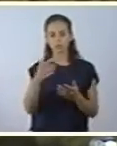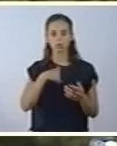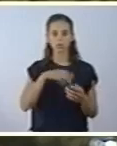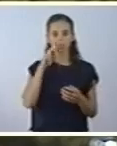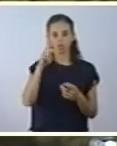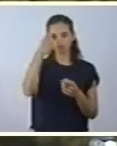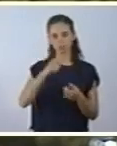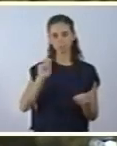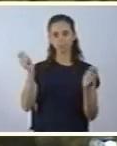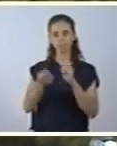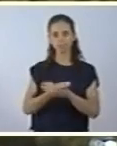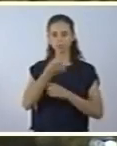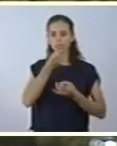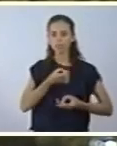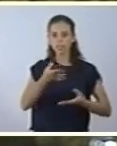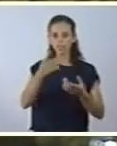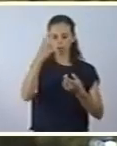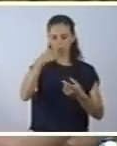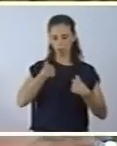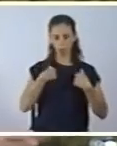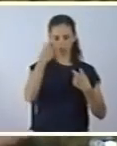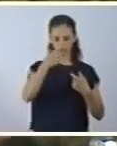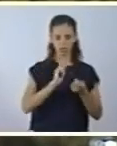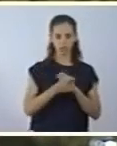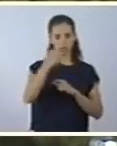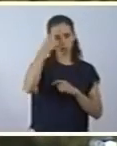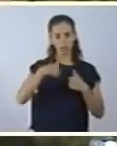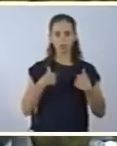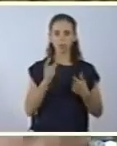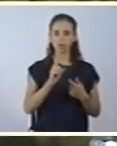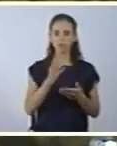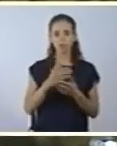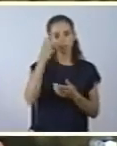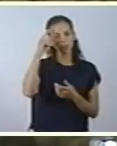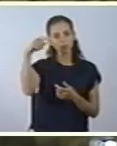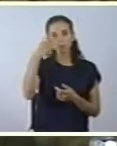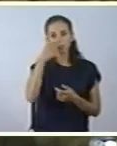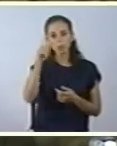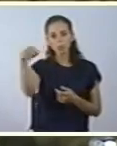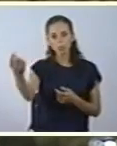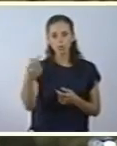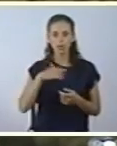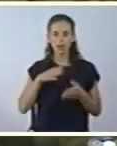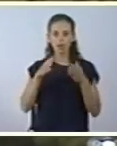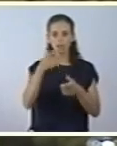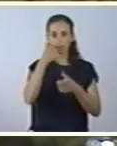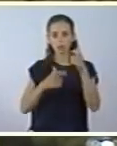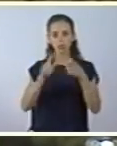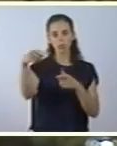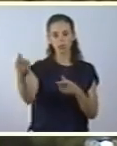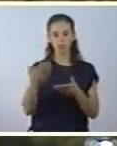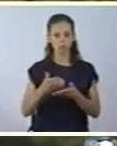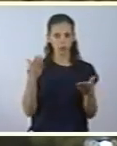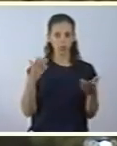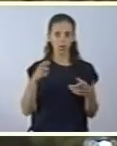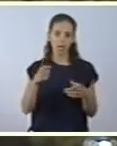a transfiguração, quando nos deixamos transfigurar, já não pensamos em nós, só pensamos nos outros, só queremos ajudar os outros, e é